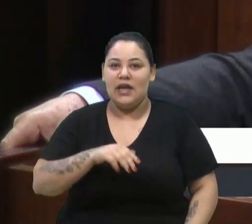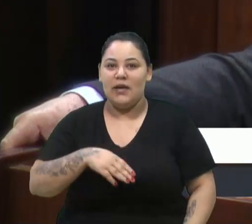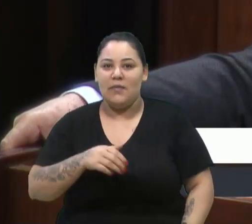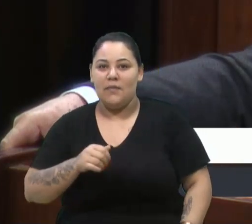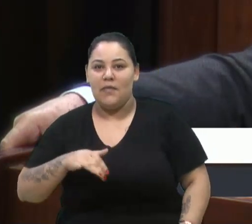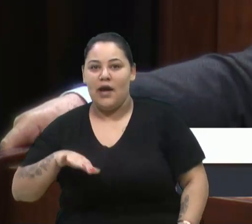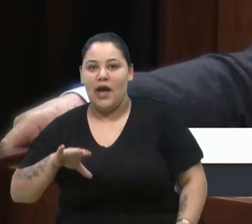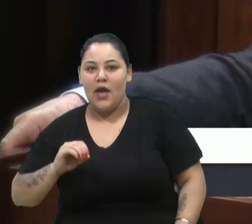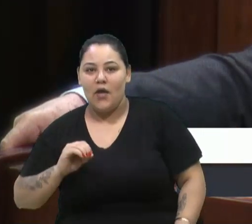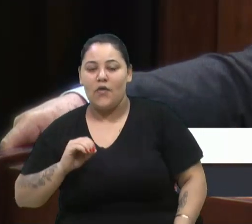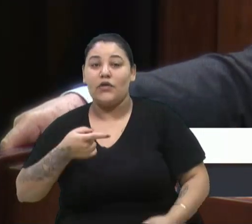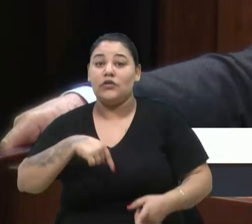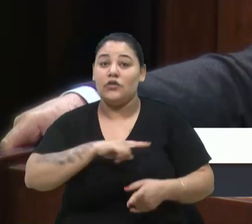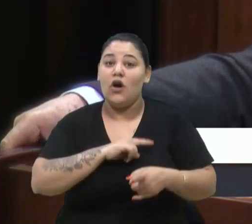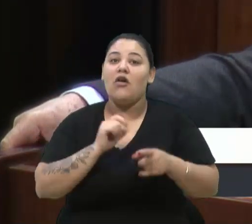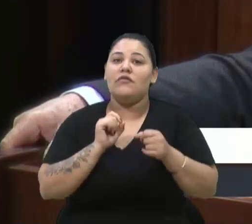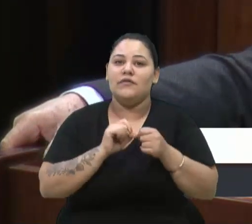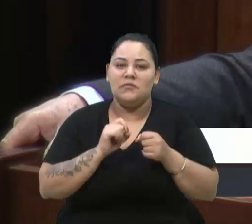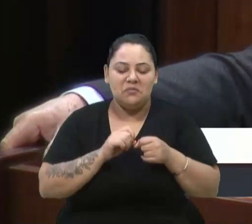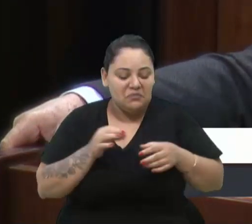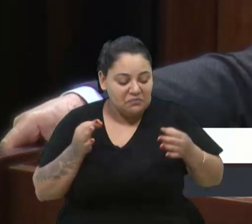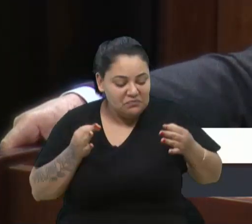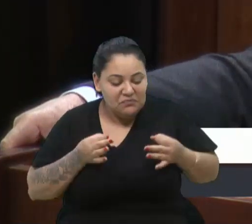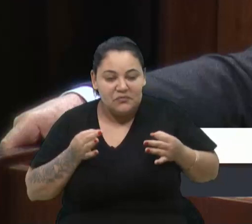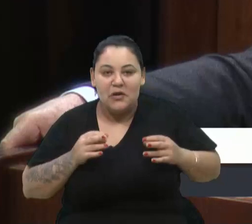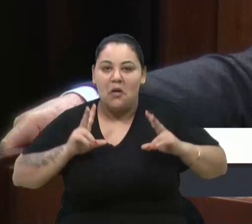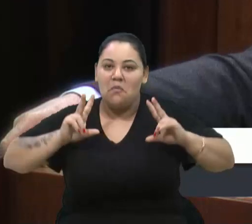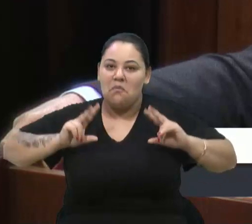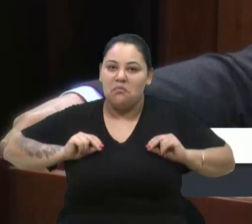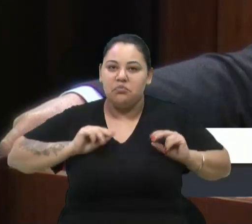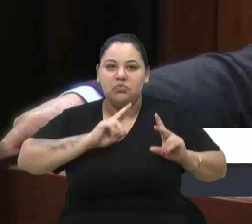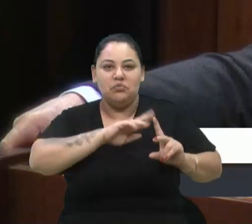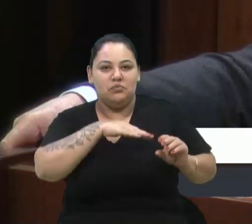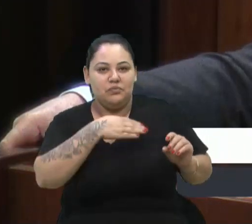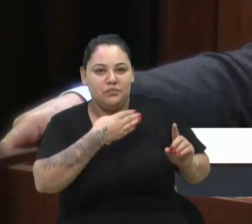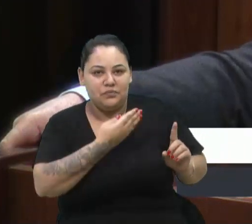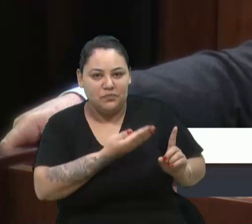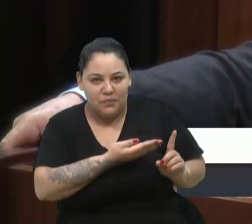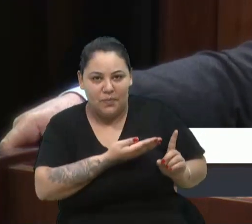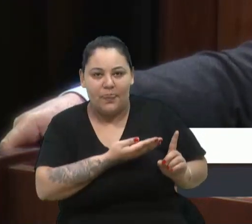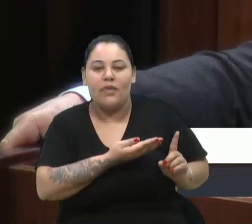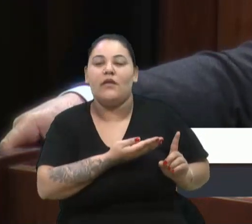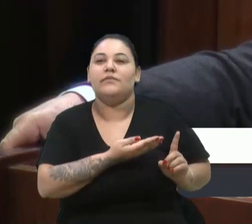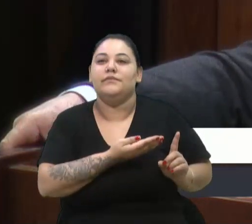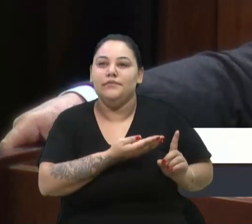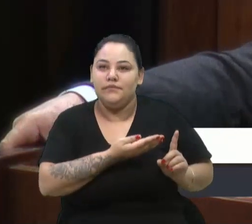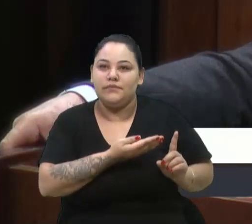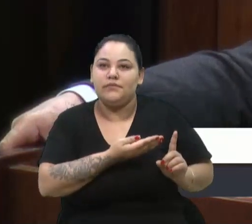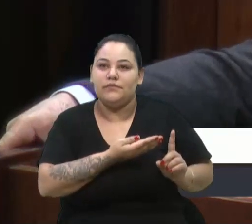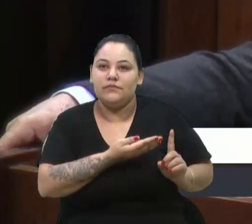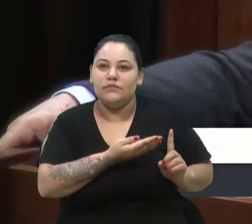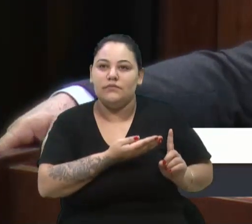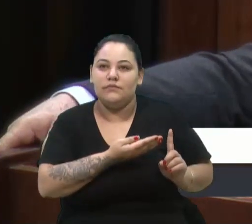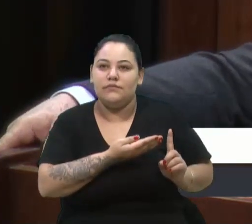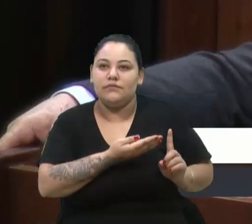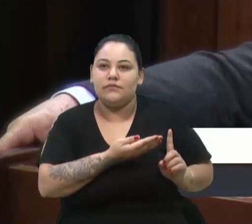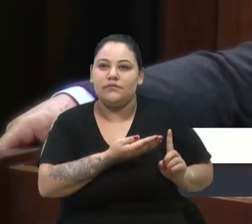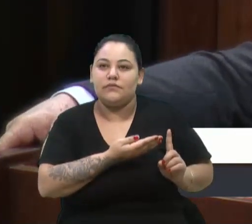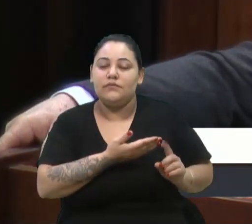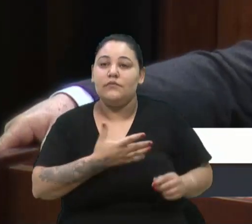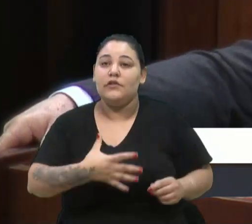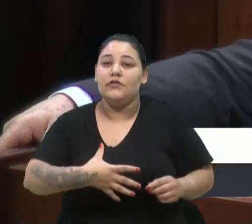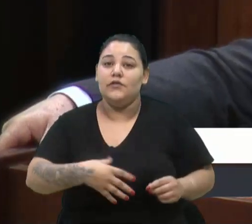e fizemos que estão dessa merecida homenagem colegas filhos de